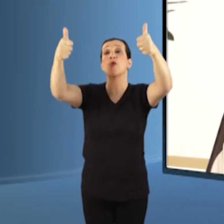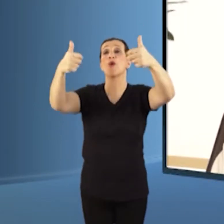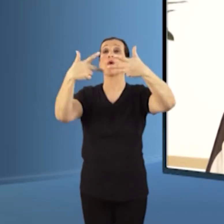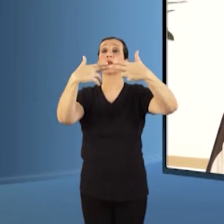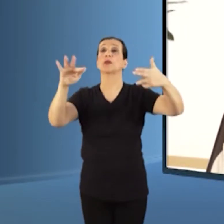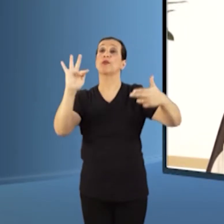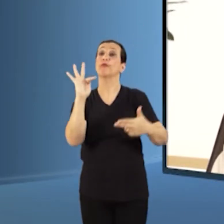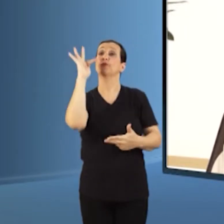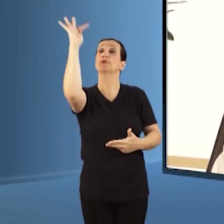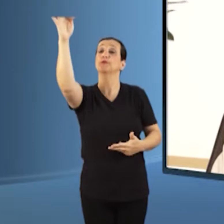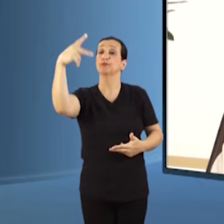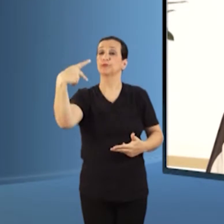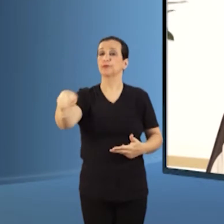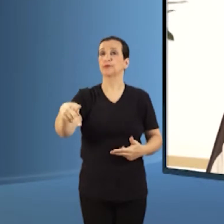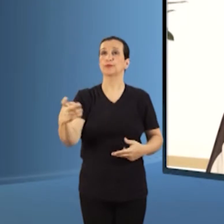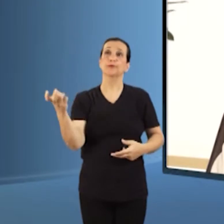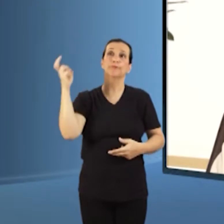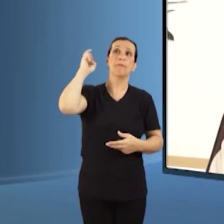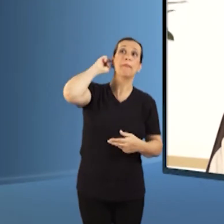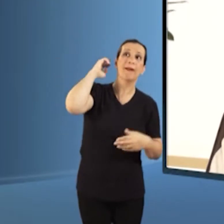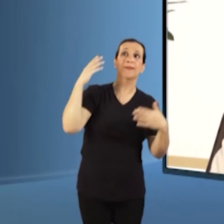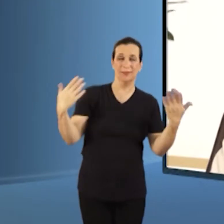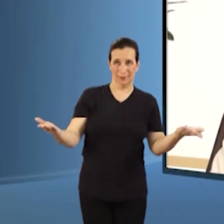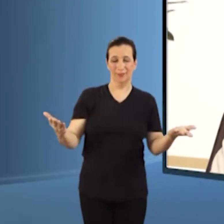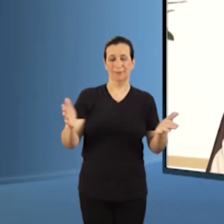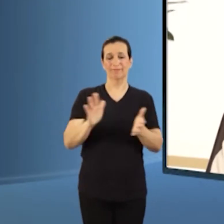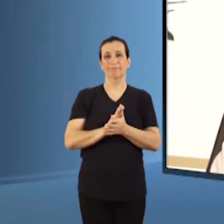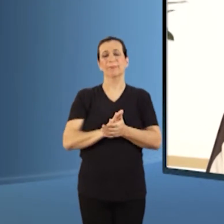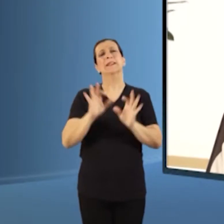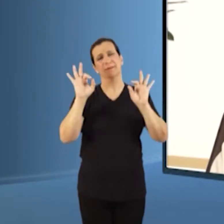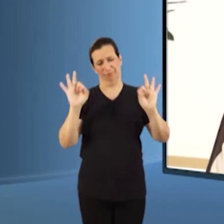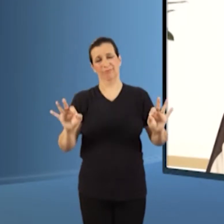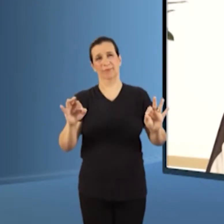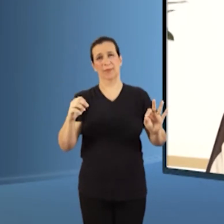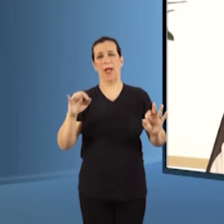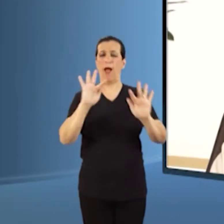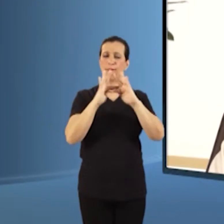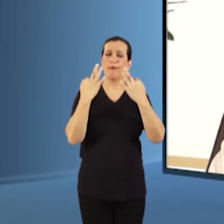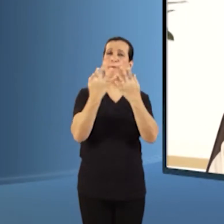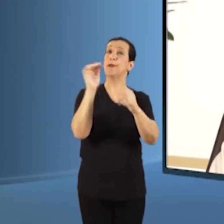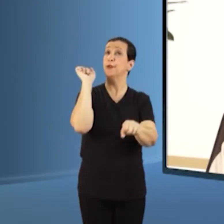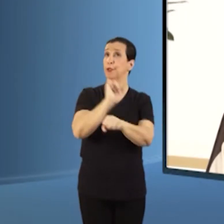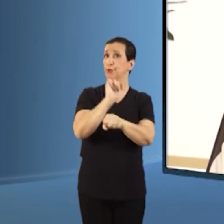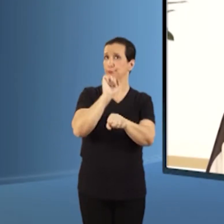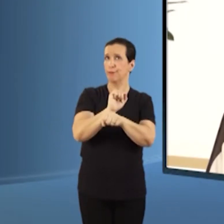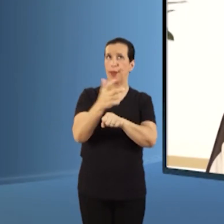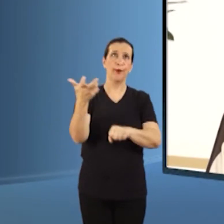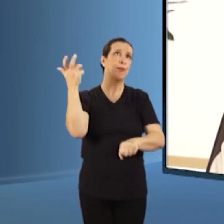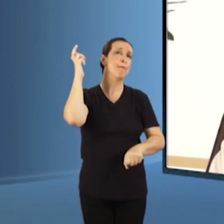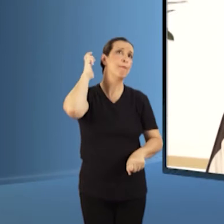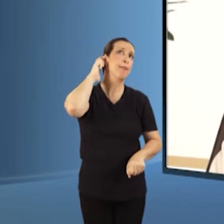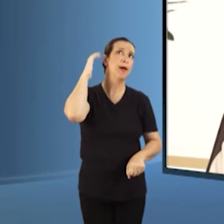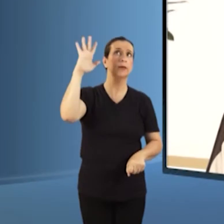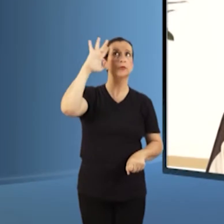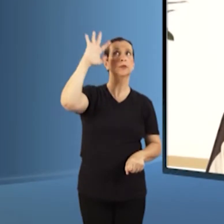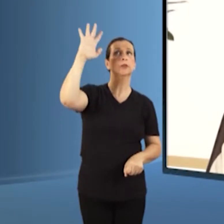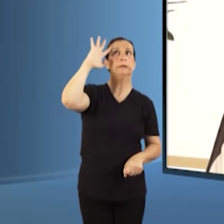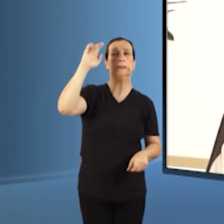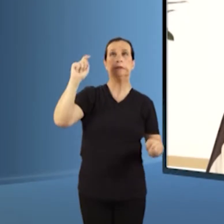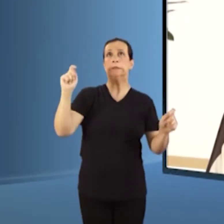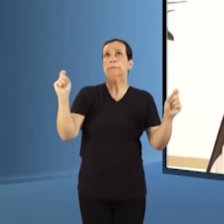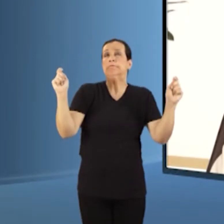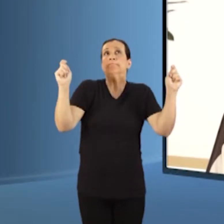das expectativas com relação ao implante. Sem dúvida, a família que aguarda que seja o implante o